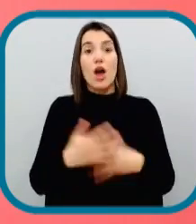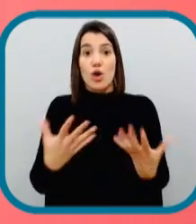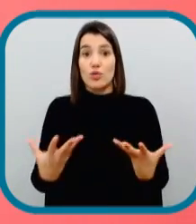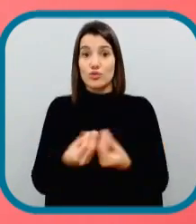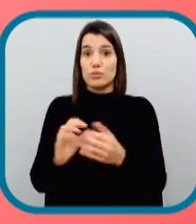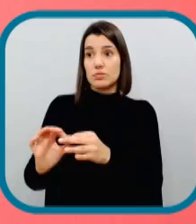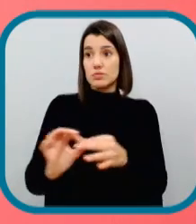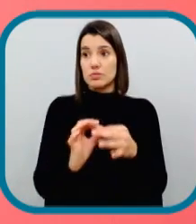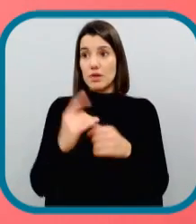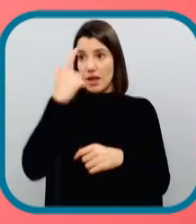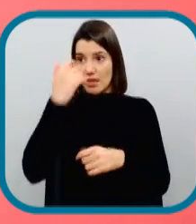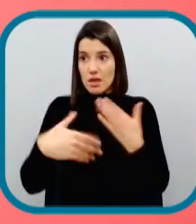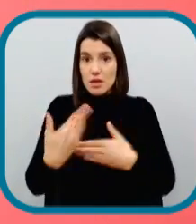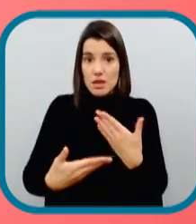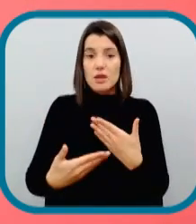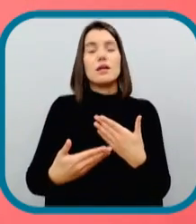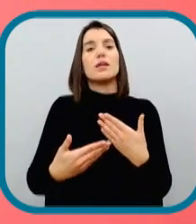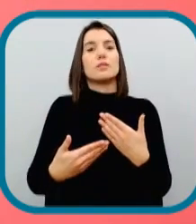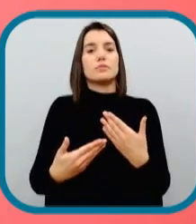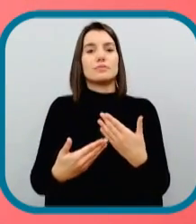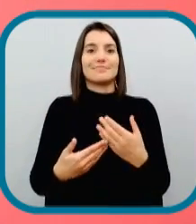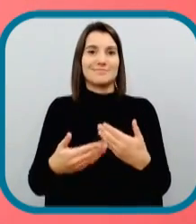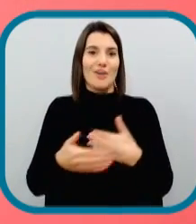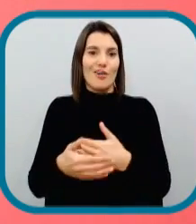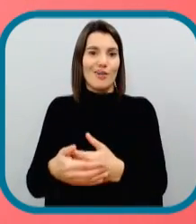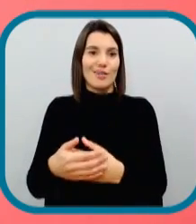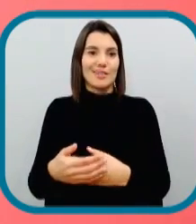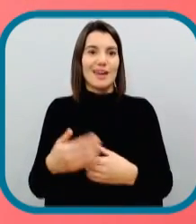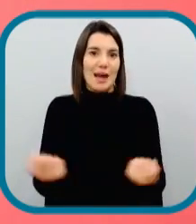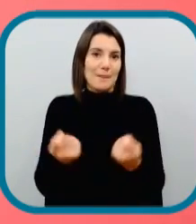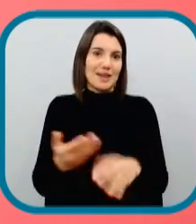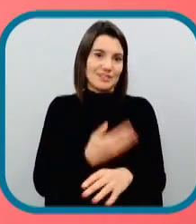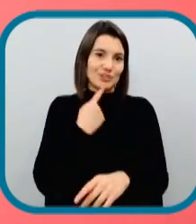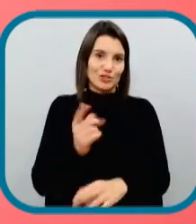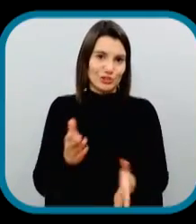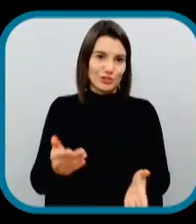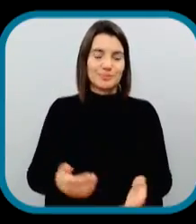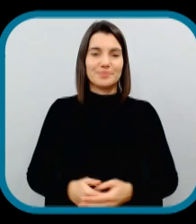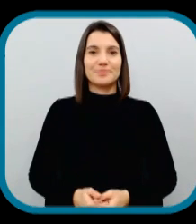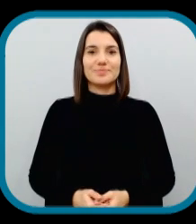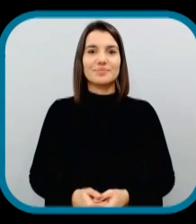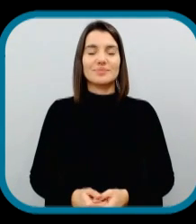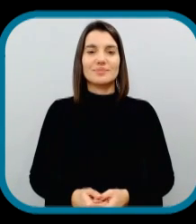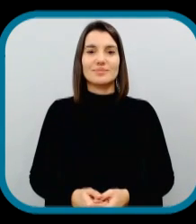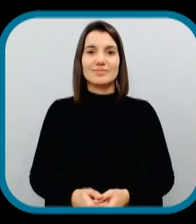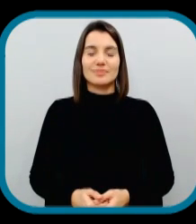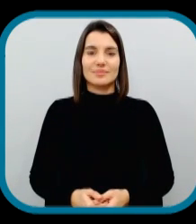todos para ter uma ideia criativa e a partir daí criar esta execução, que é daquela campanha que eu já tinha falado.